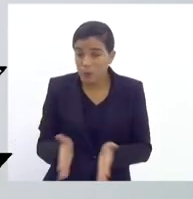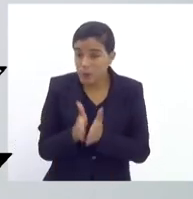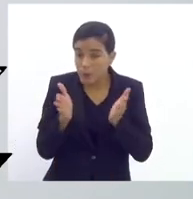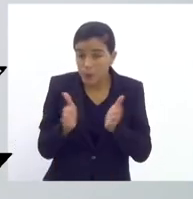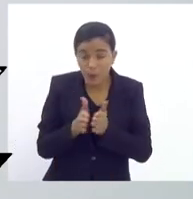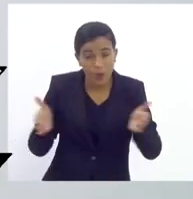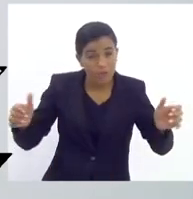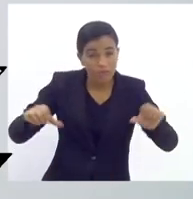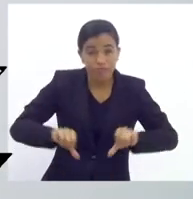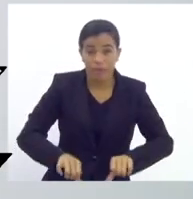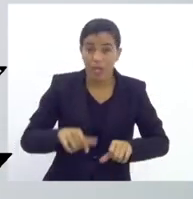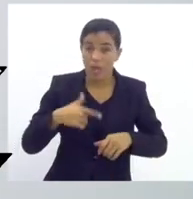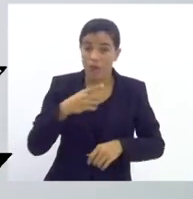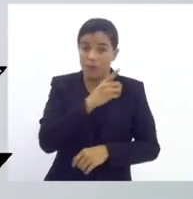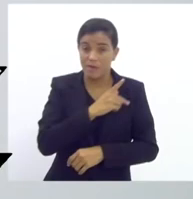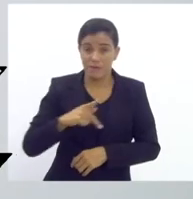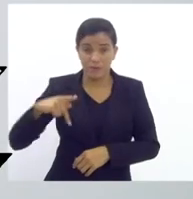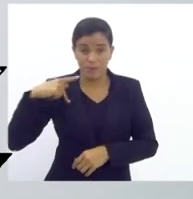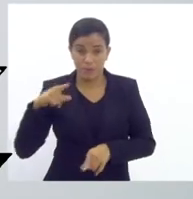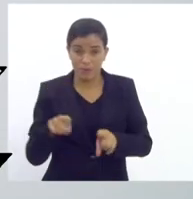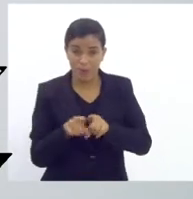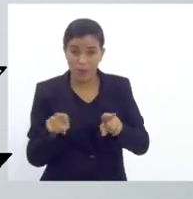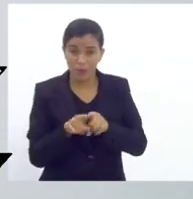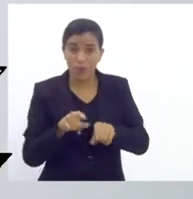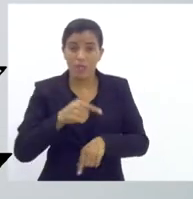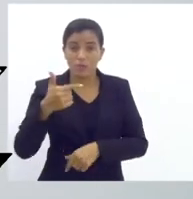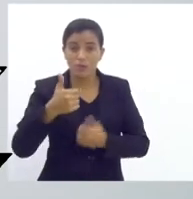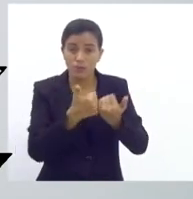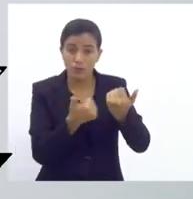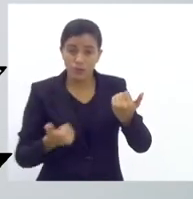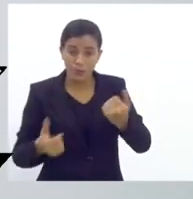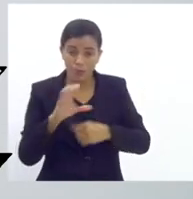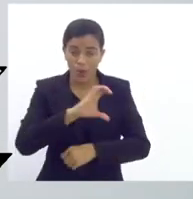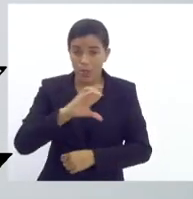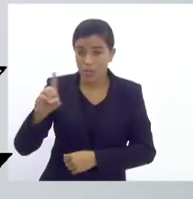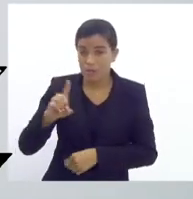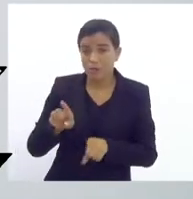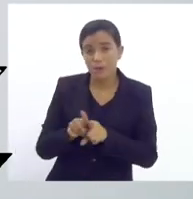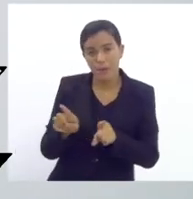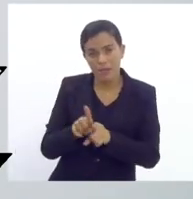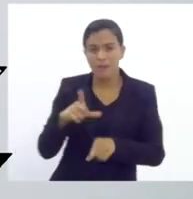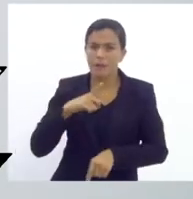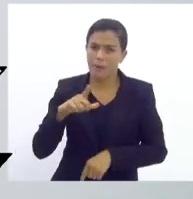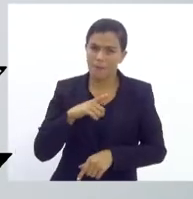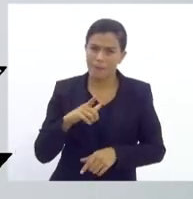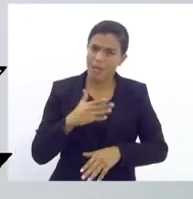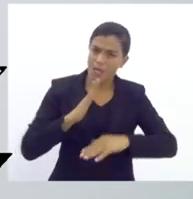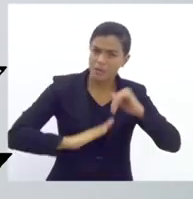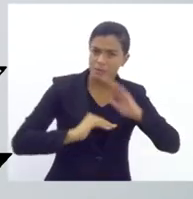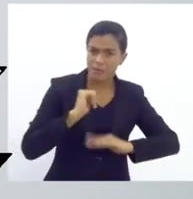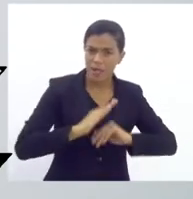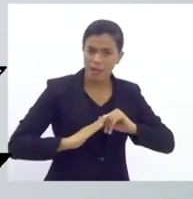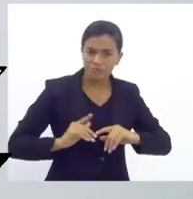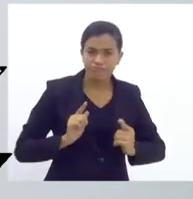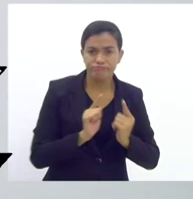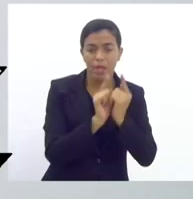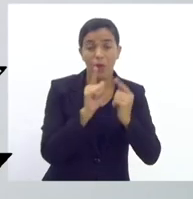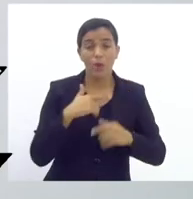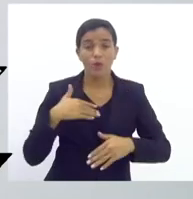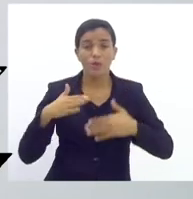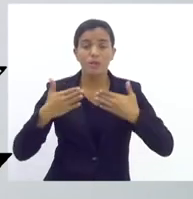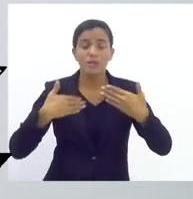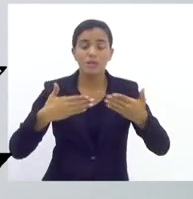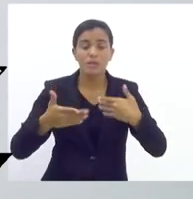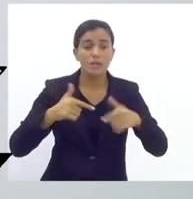como defensora pública porque além de estar na sub coordenação eu tenho as minhas pastas o meu atendimento então o trabalho com violência institucional